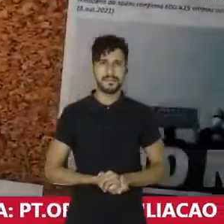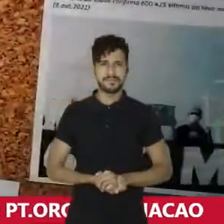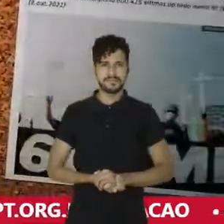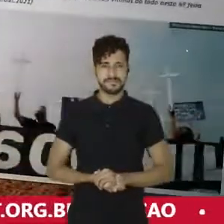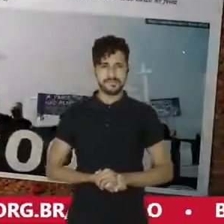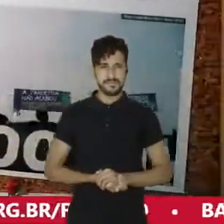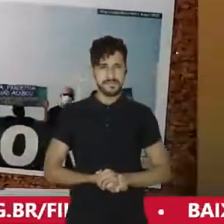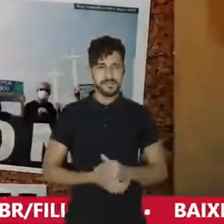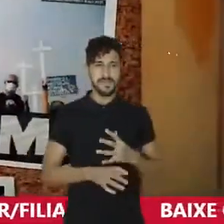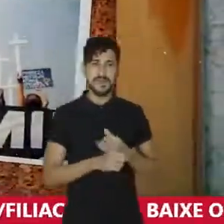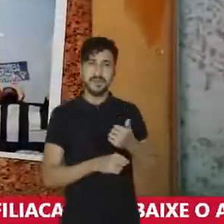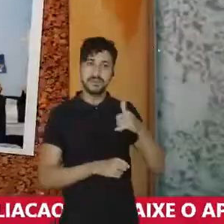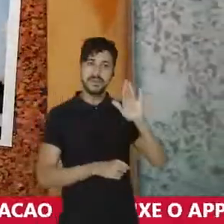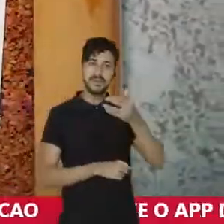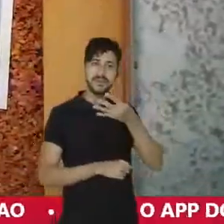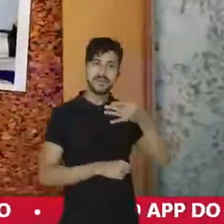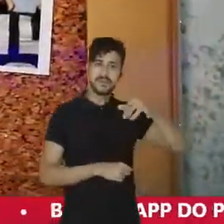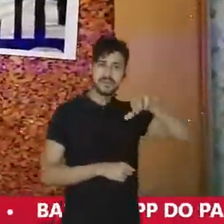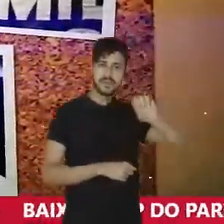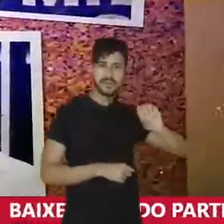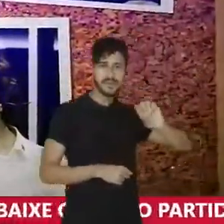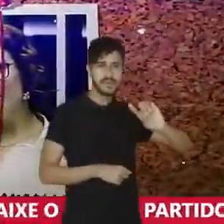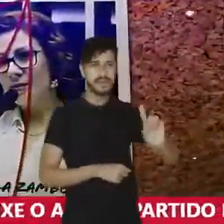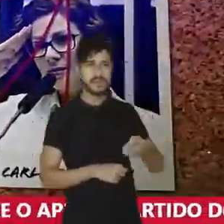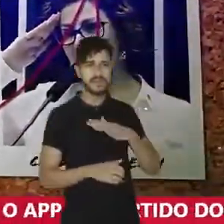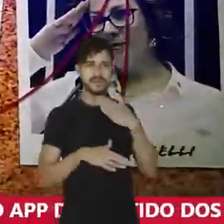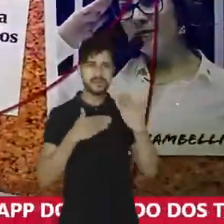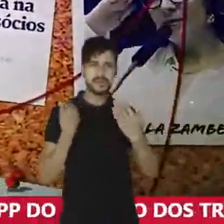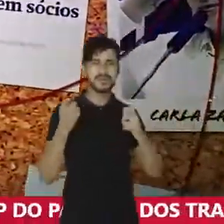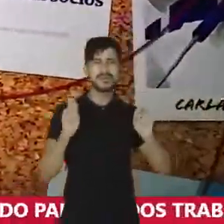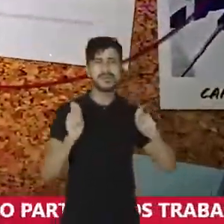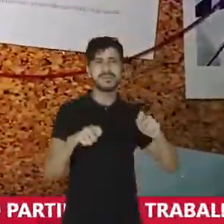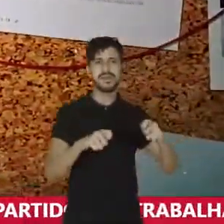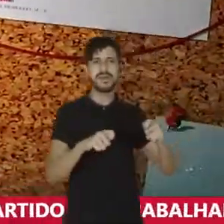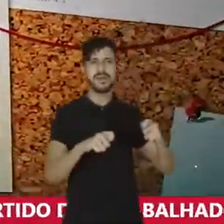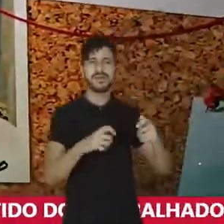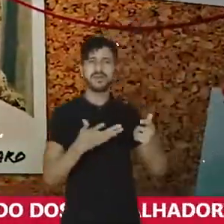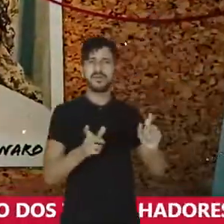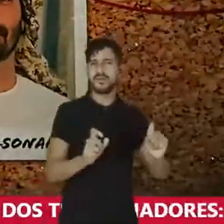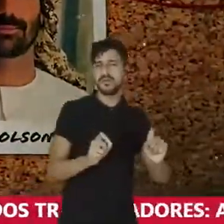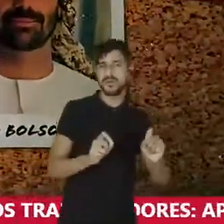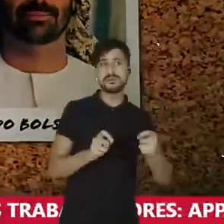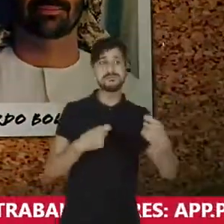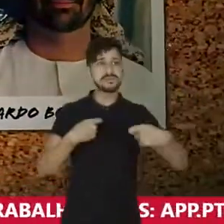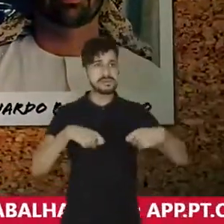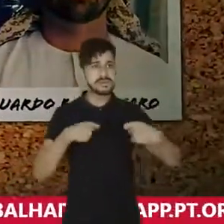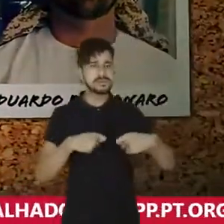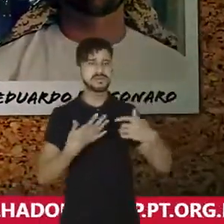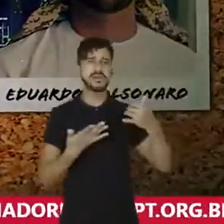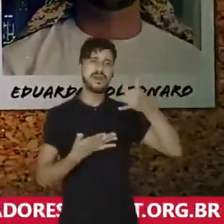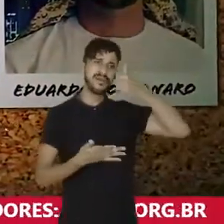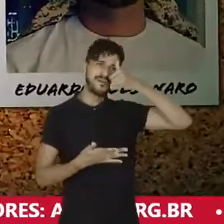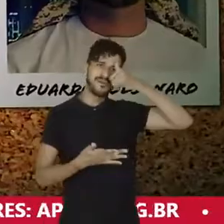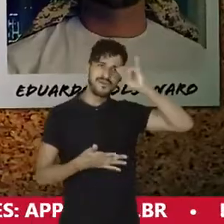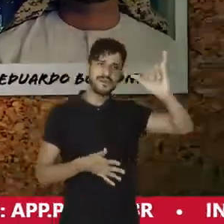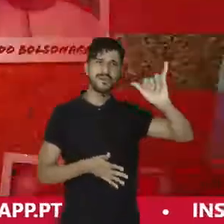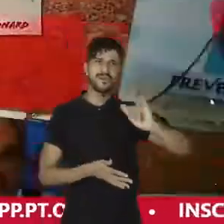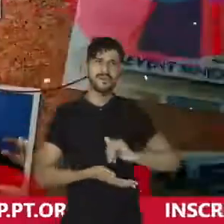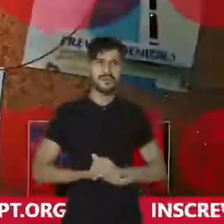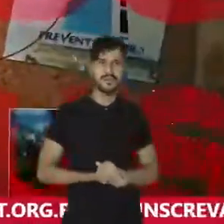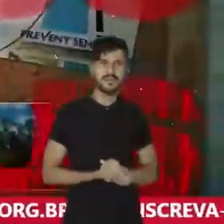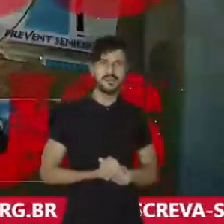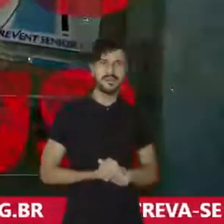mais de 490 mil mortes poderiam o melhor deveriam ter sido evitadas